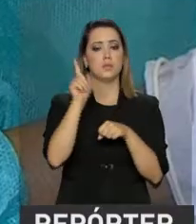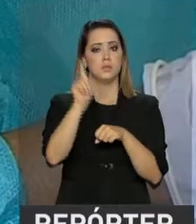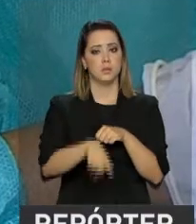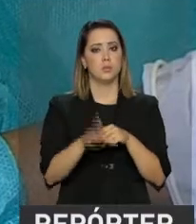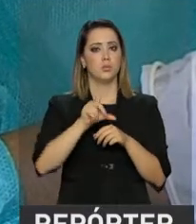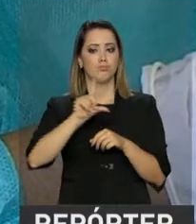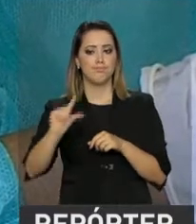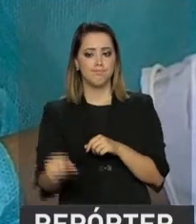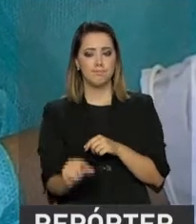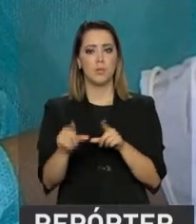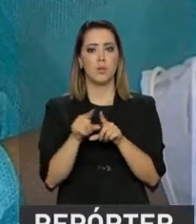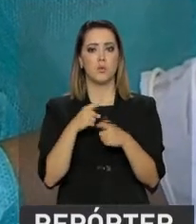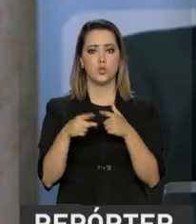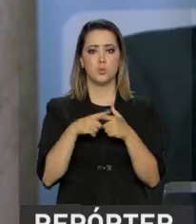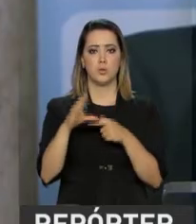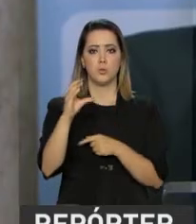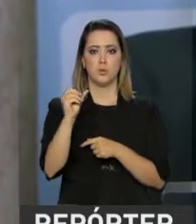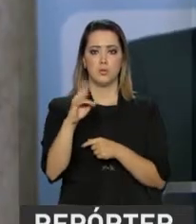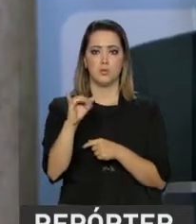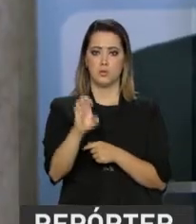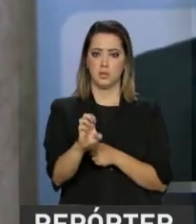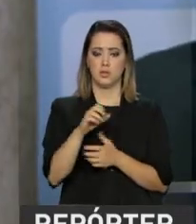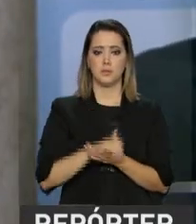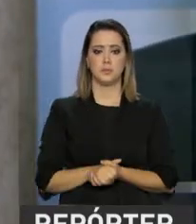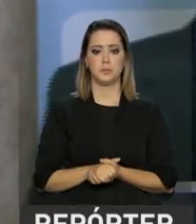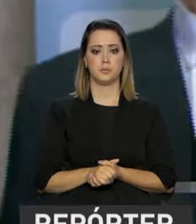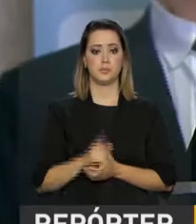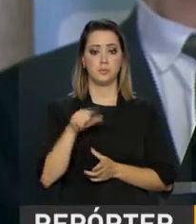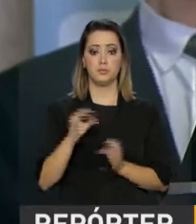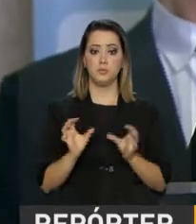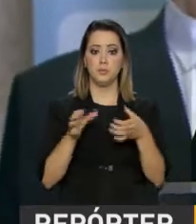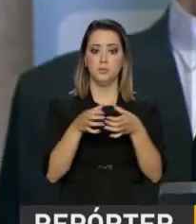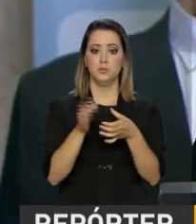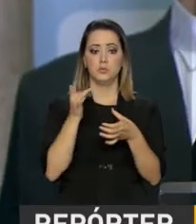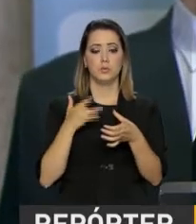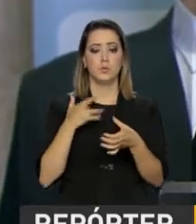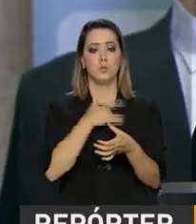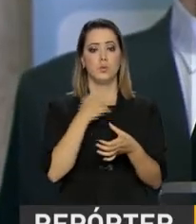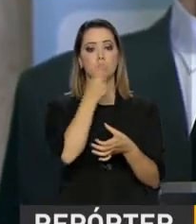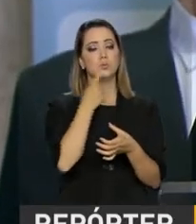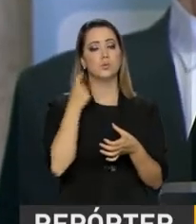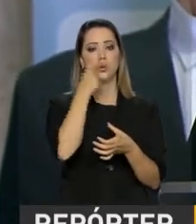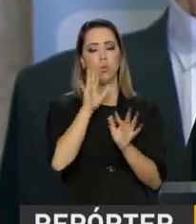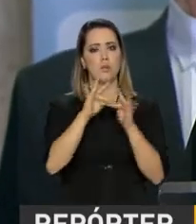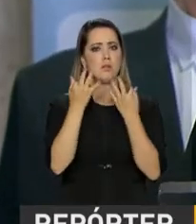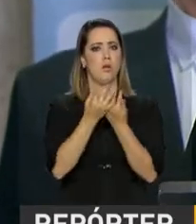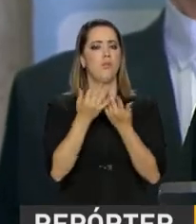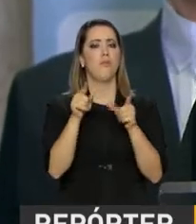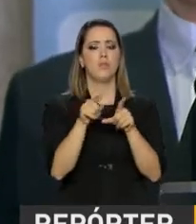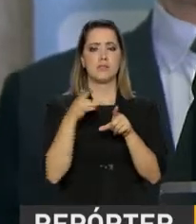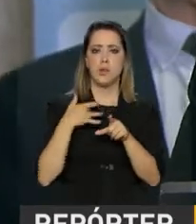com baixa prevalência de cárie são equipes de saúde bucal na estratégia da saúde da família são equipamentos odontológicos